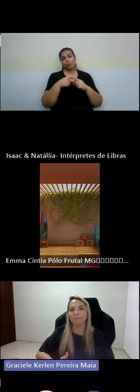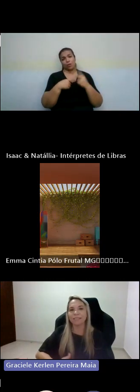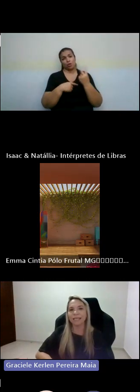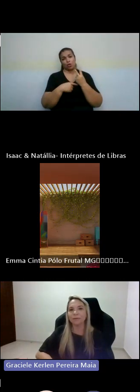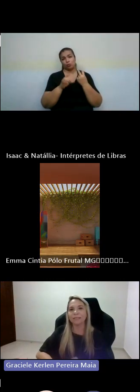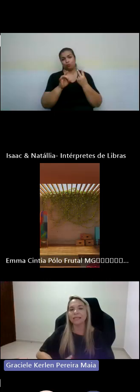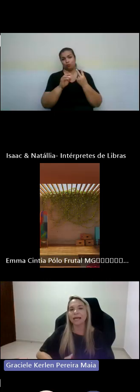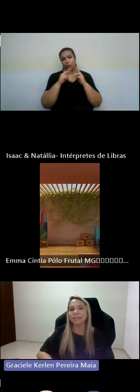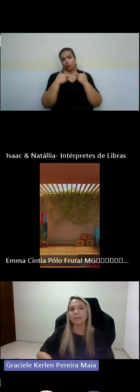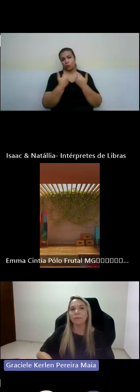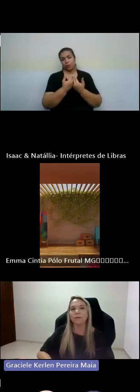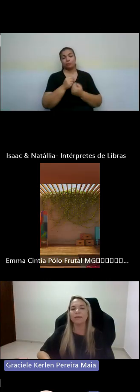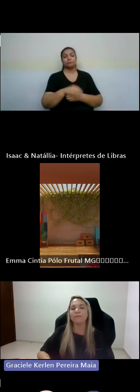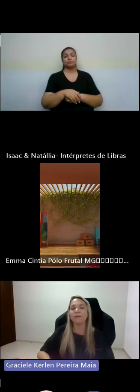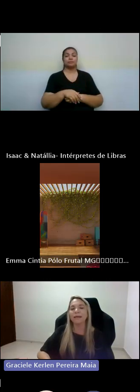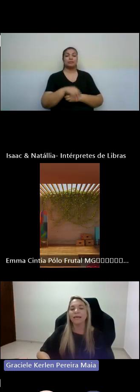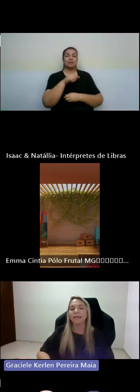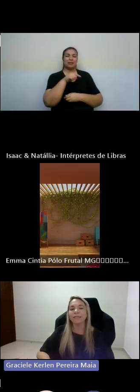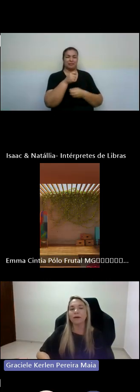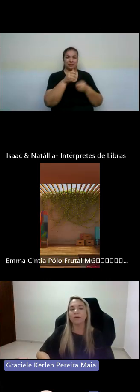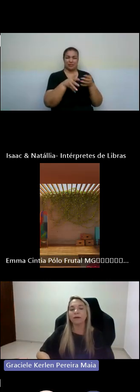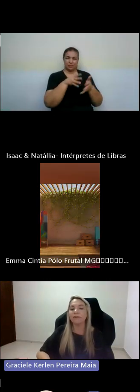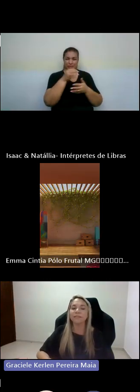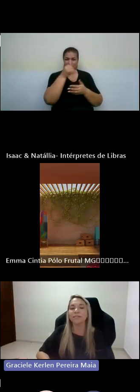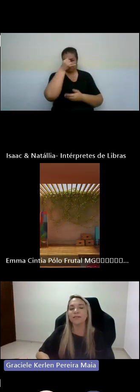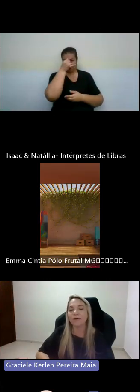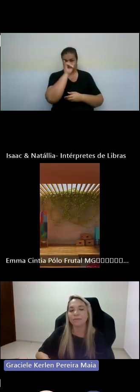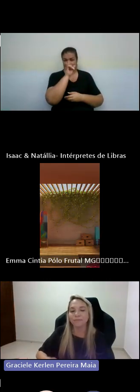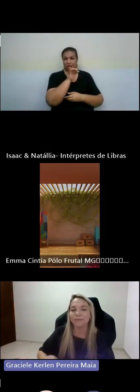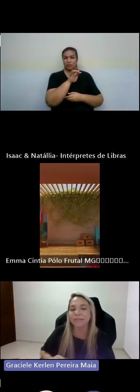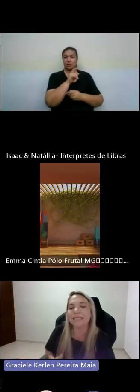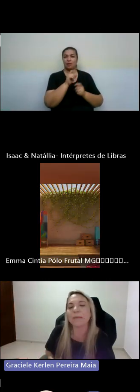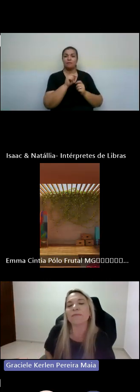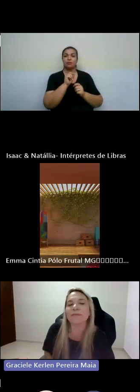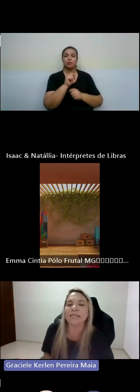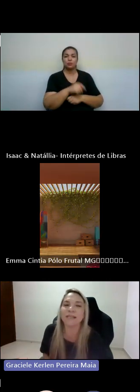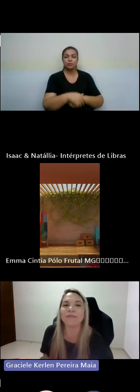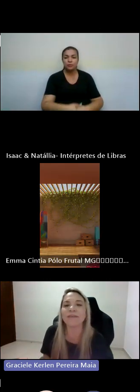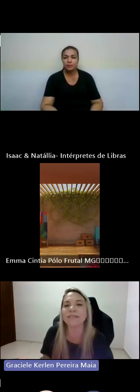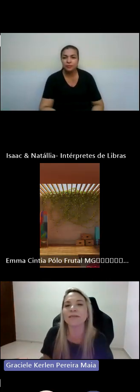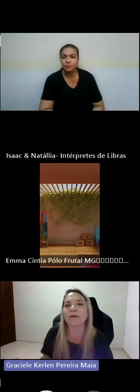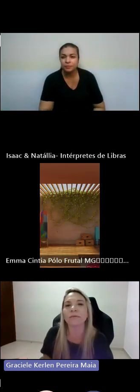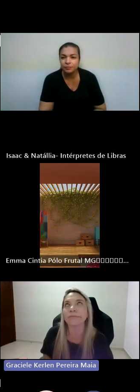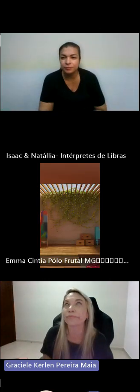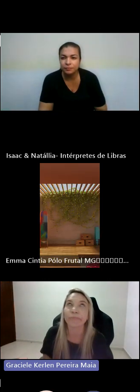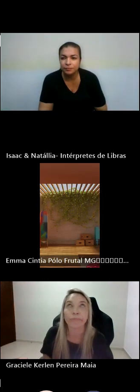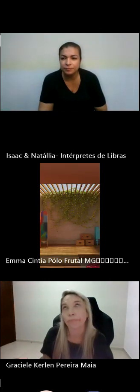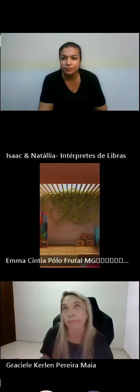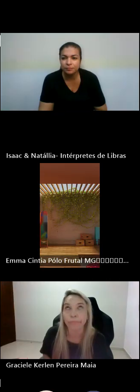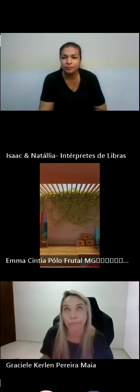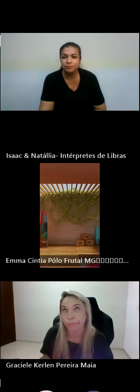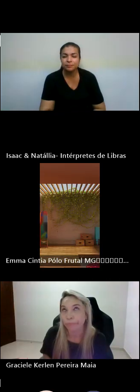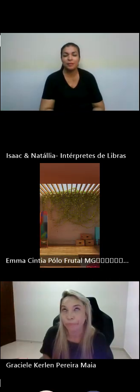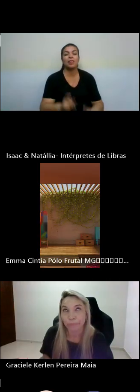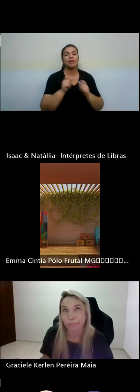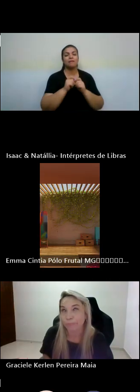ela fazer língua de sinais, ela pegou e fez assim, ó. Não sei se dá para vocês verem, ela fez assim, ó.